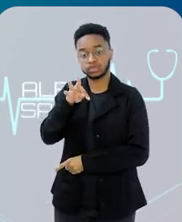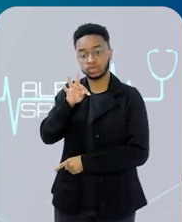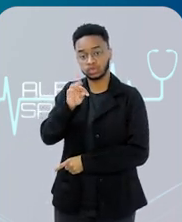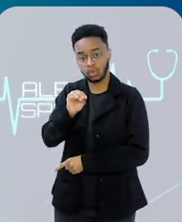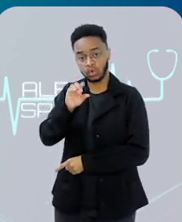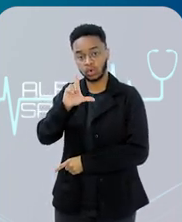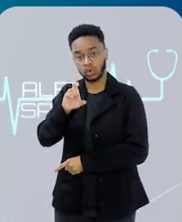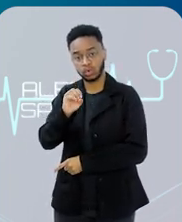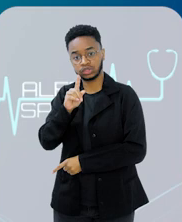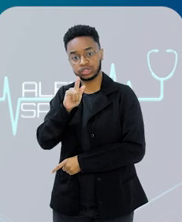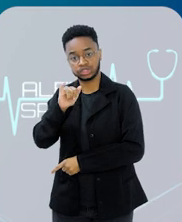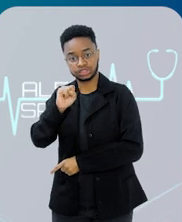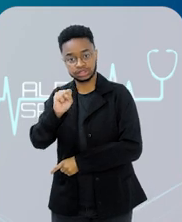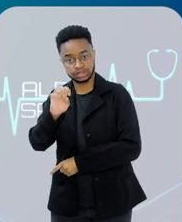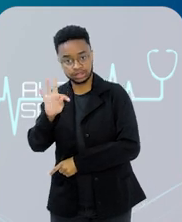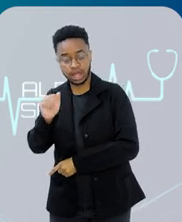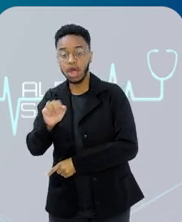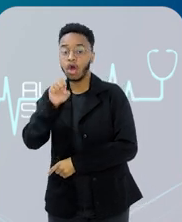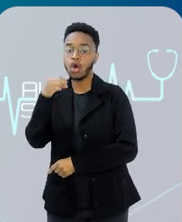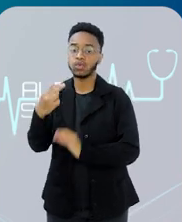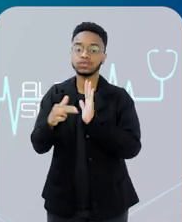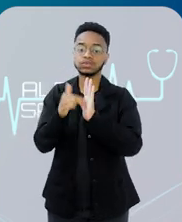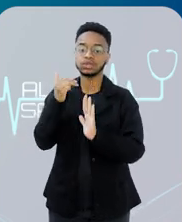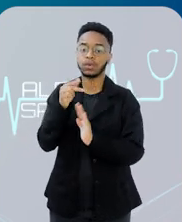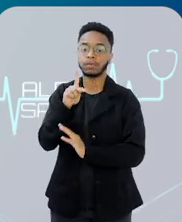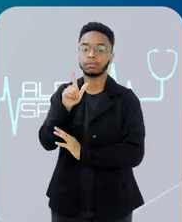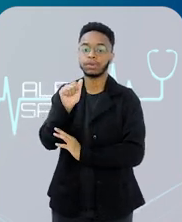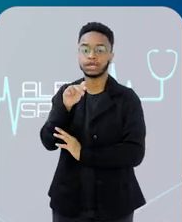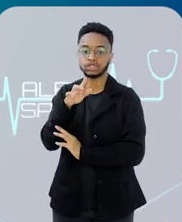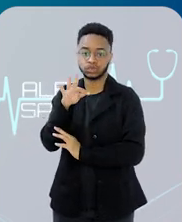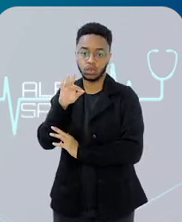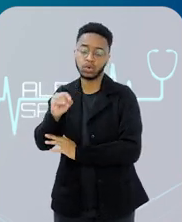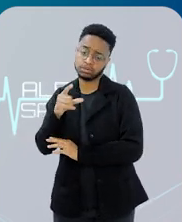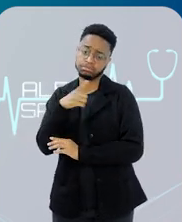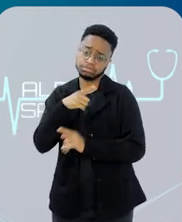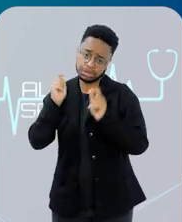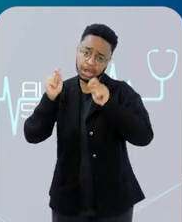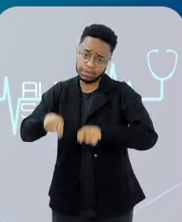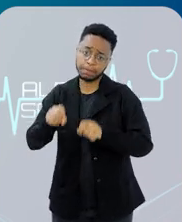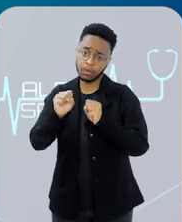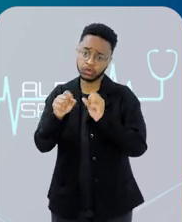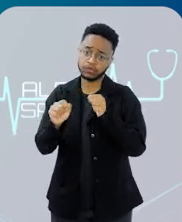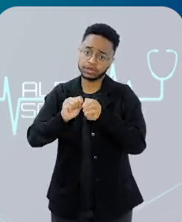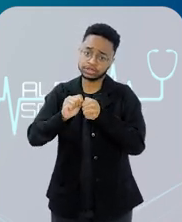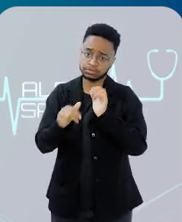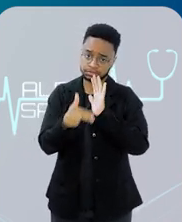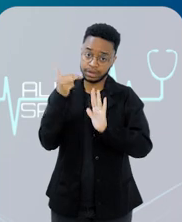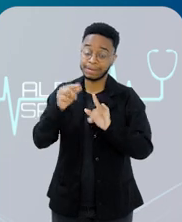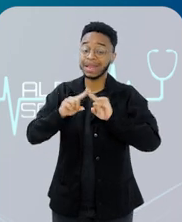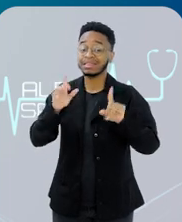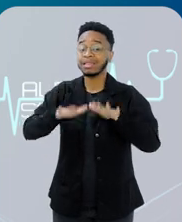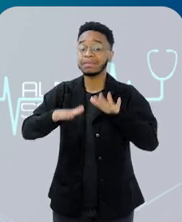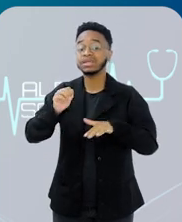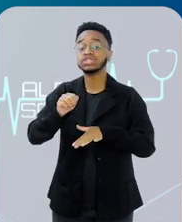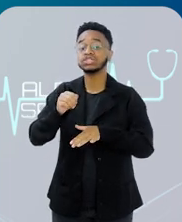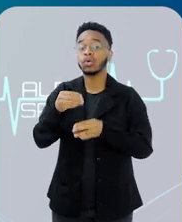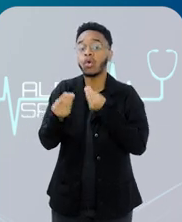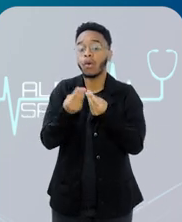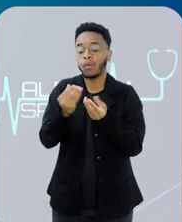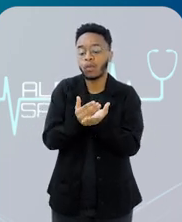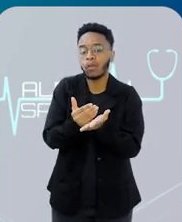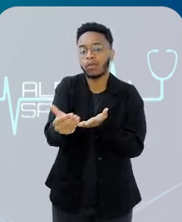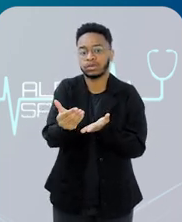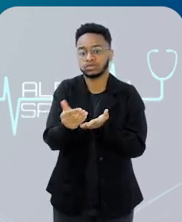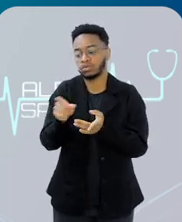estão habilitados a realizar o procedimento, né? Então depende muito do caminho inicial, né? Da